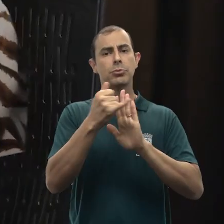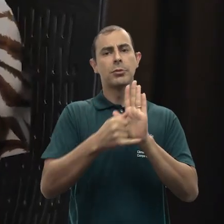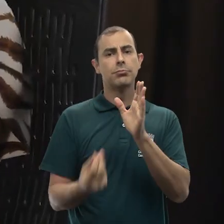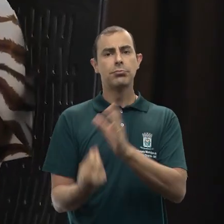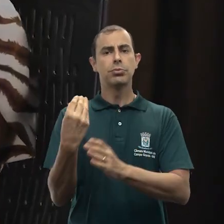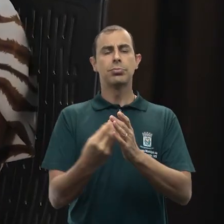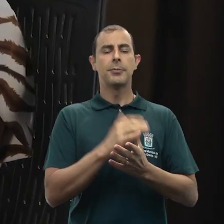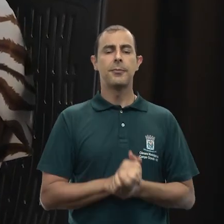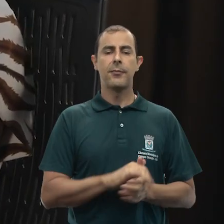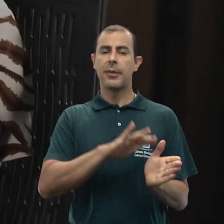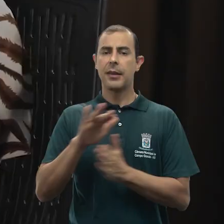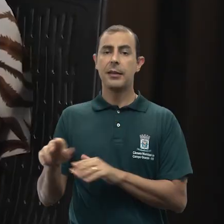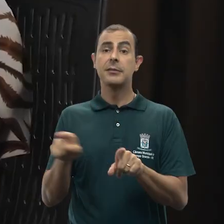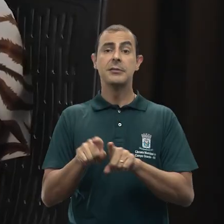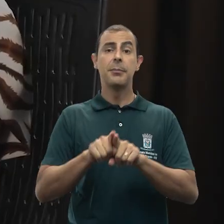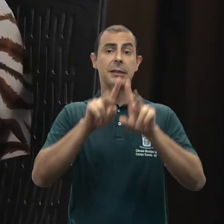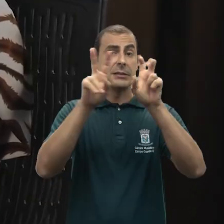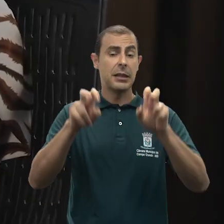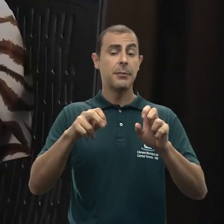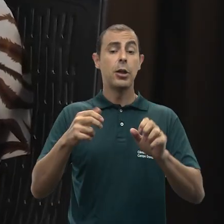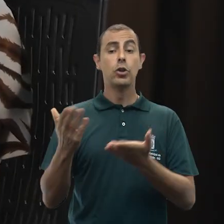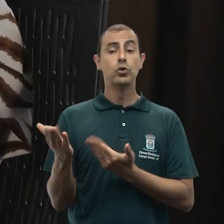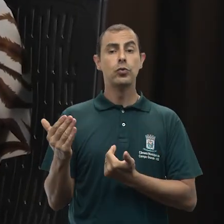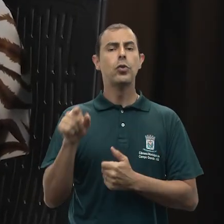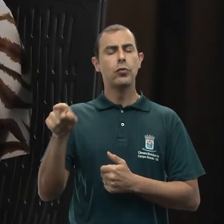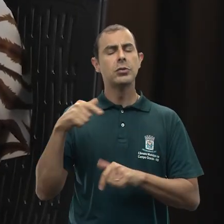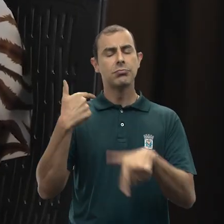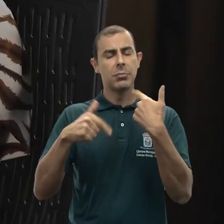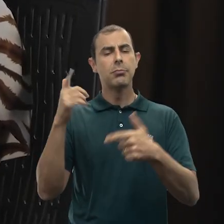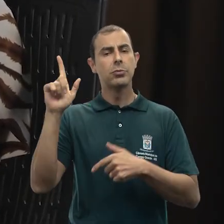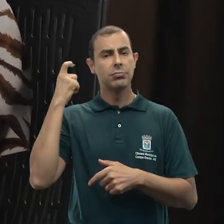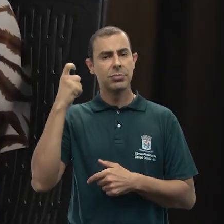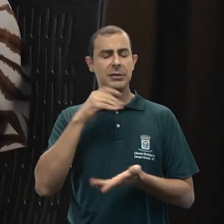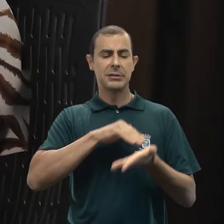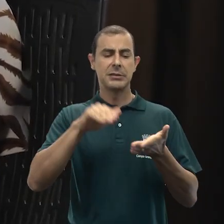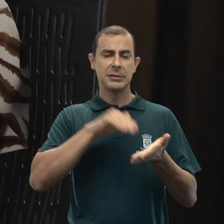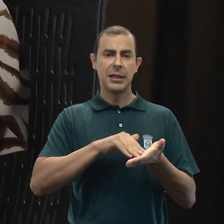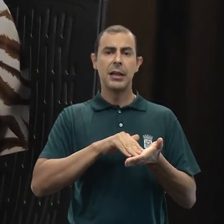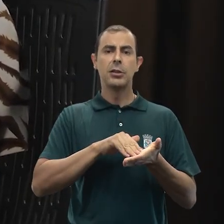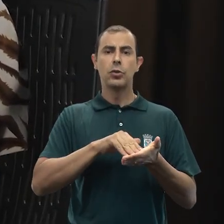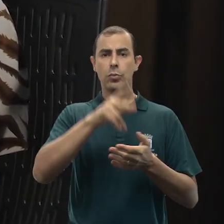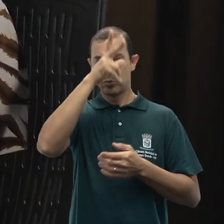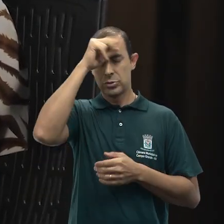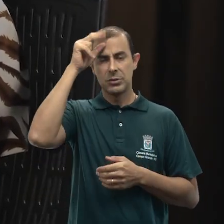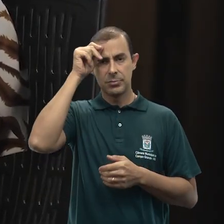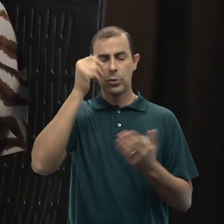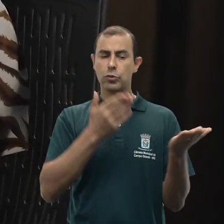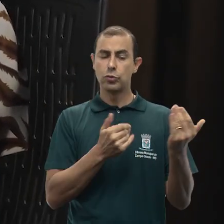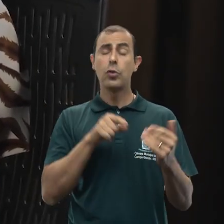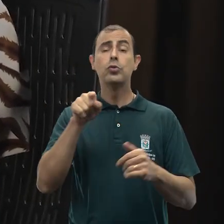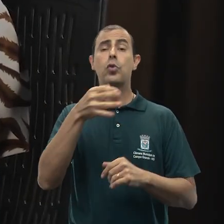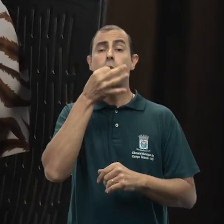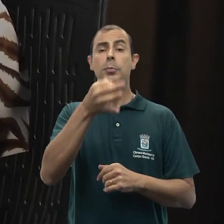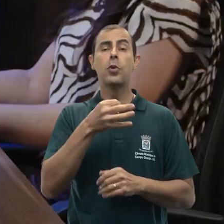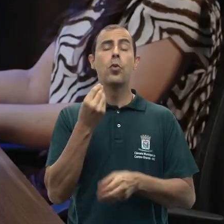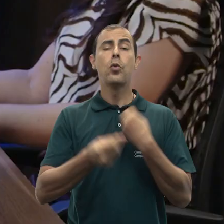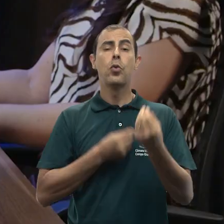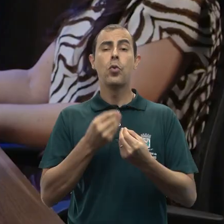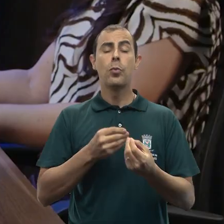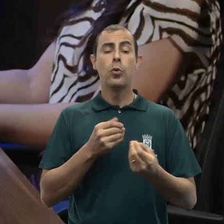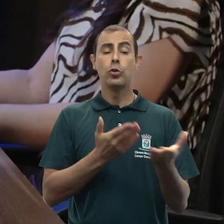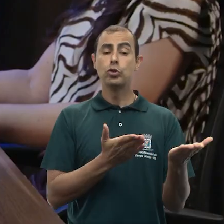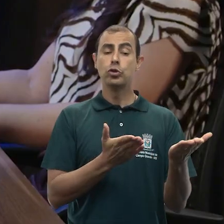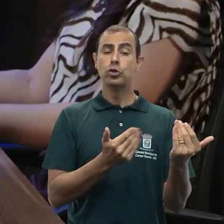relação à juventude, você trabalhou, né, foi secretário municipal da juventude. Na sua opinião, né, como o jovem